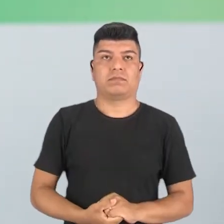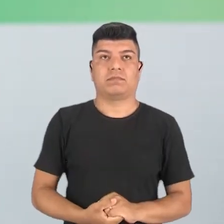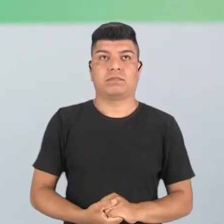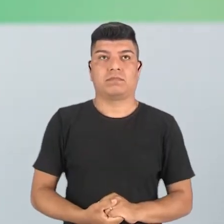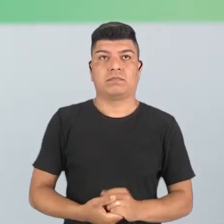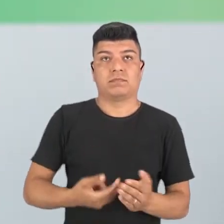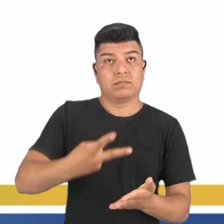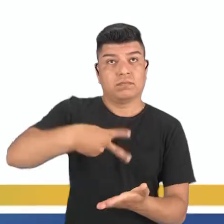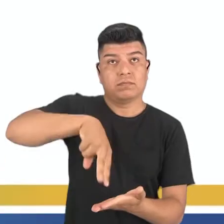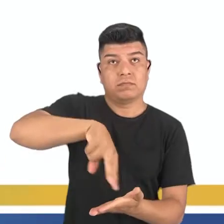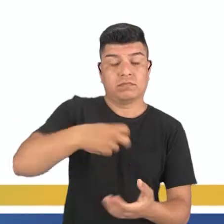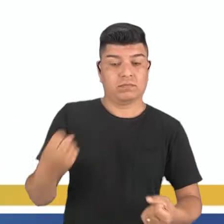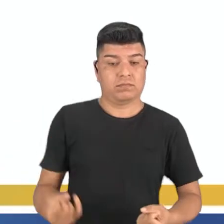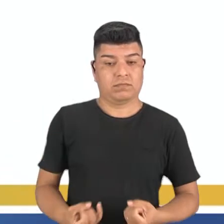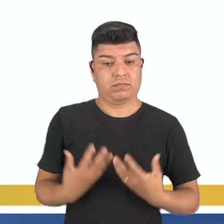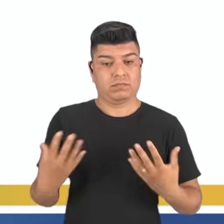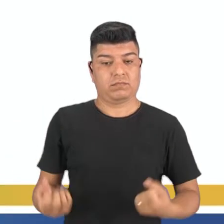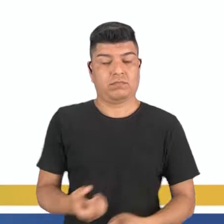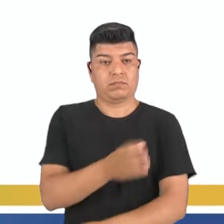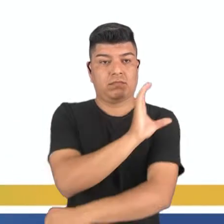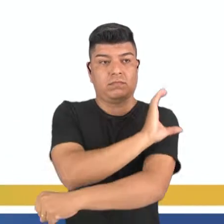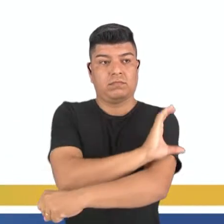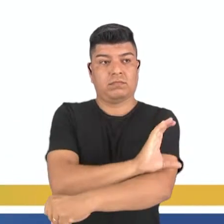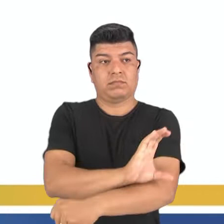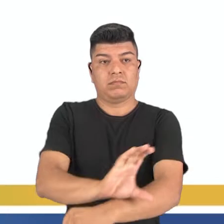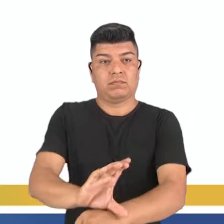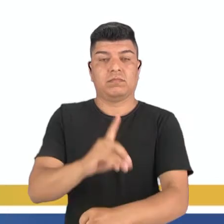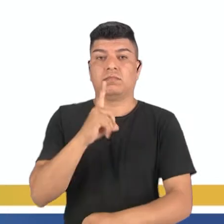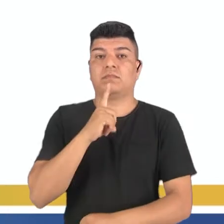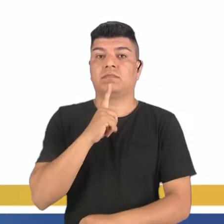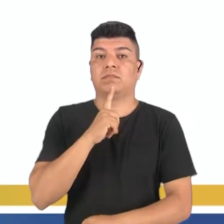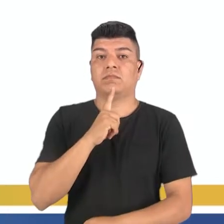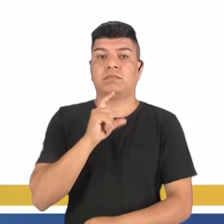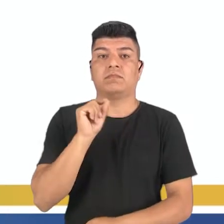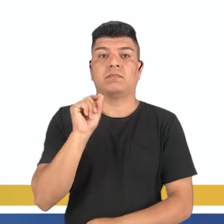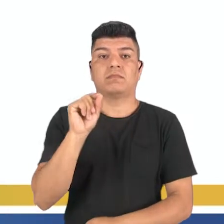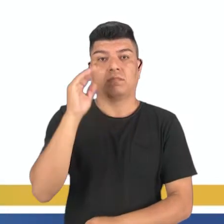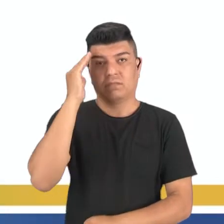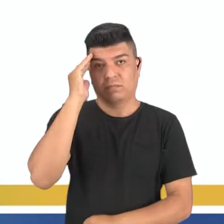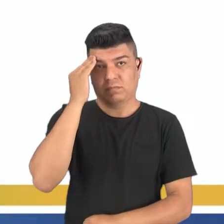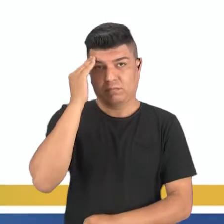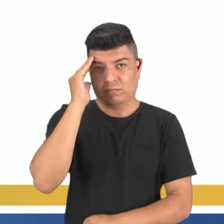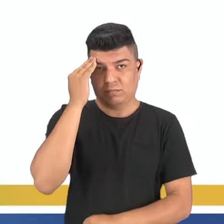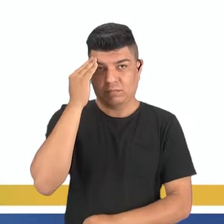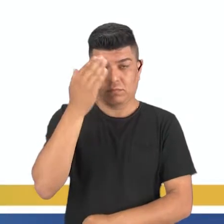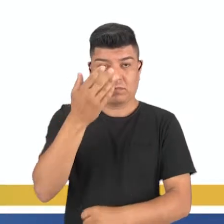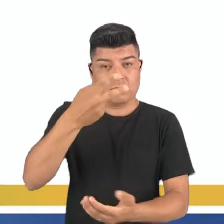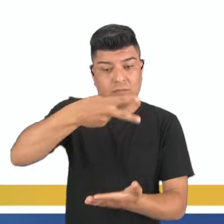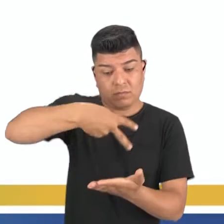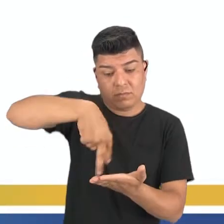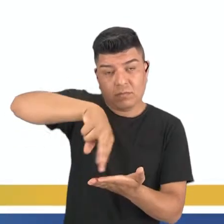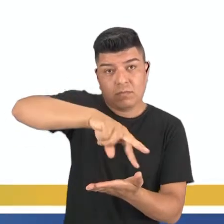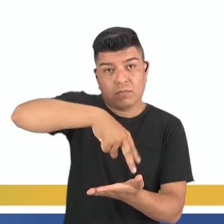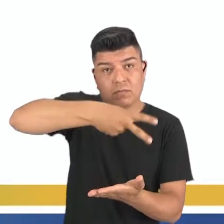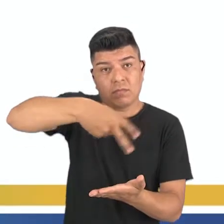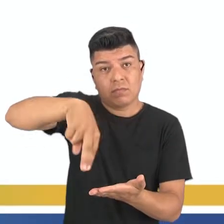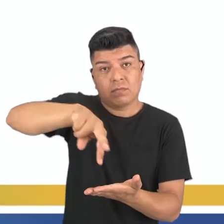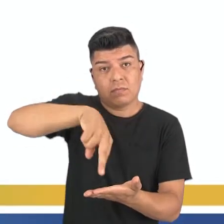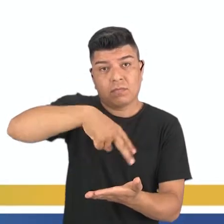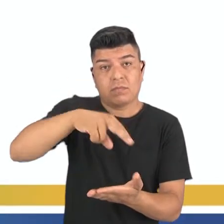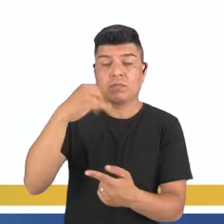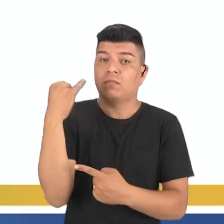a dança como manifestação cultural, nós temos que ter o seguinte entendimento. As danças, elas constituem